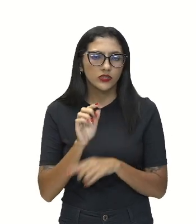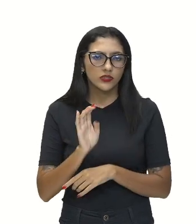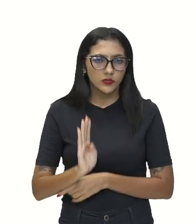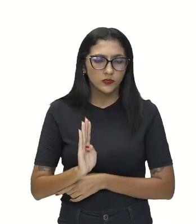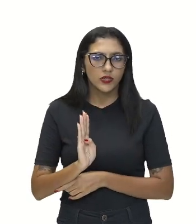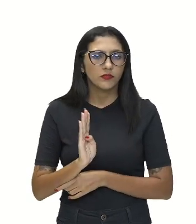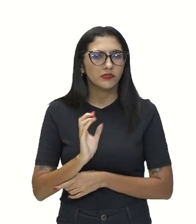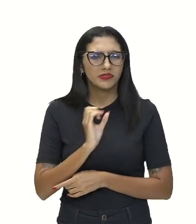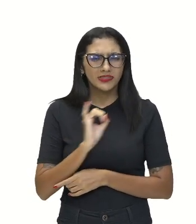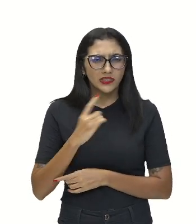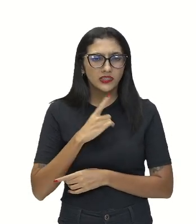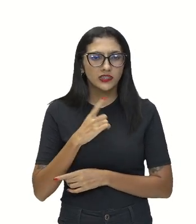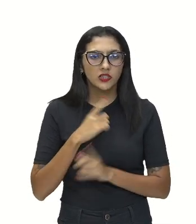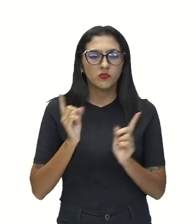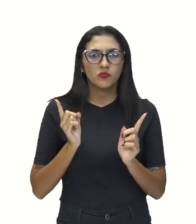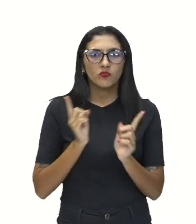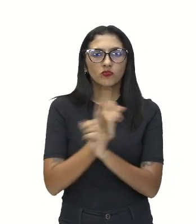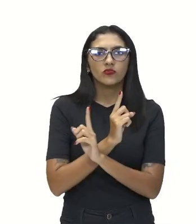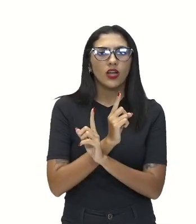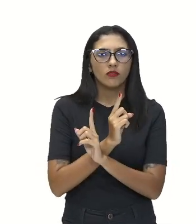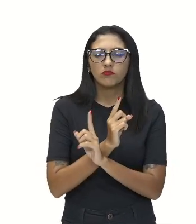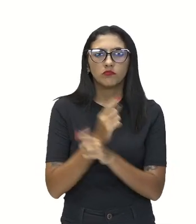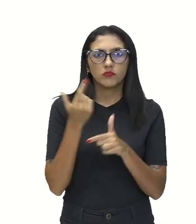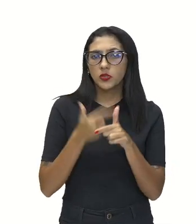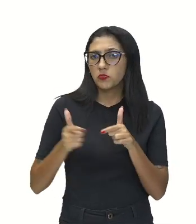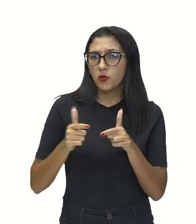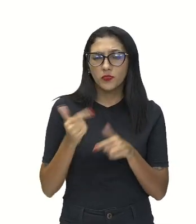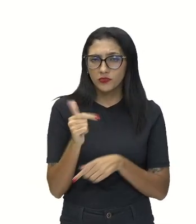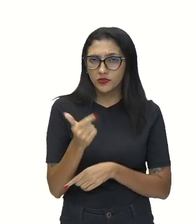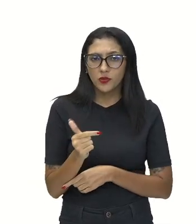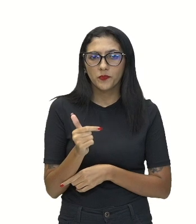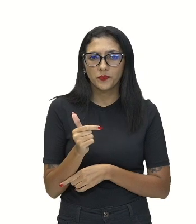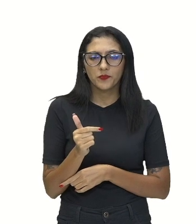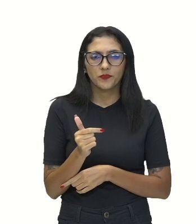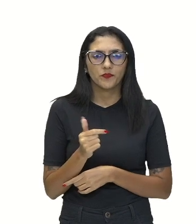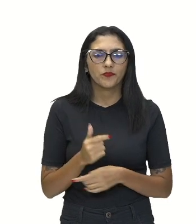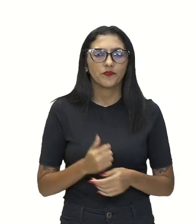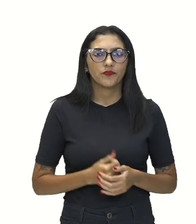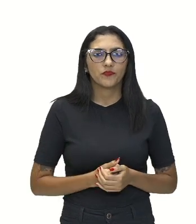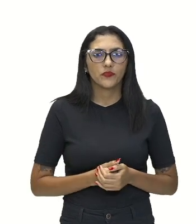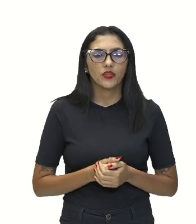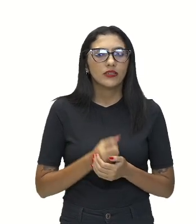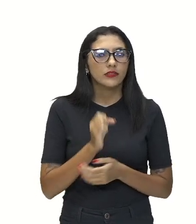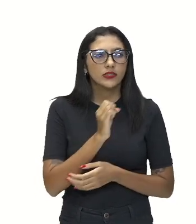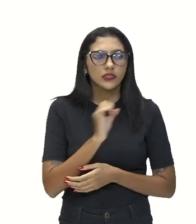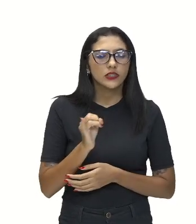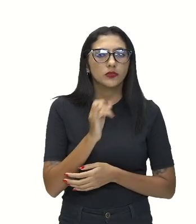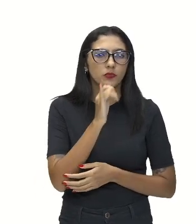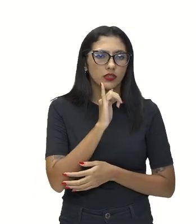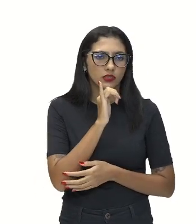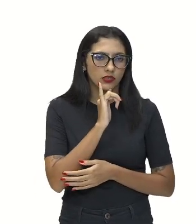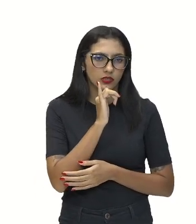diagonal secundária menos diagonal principal, tá?